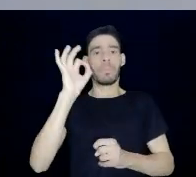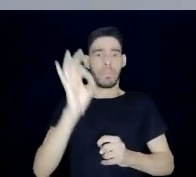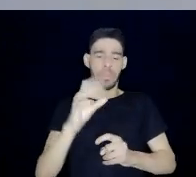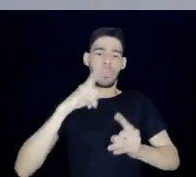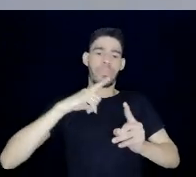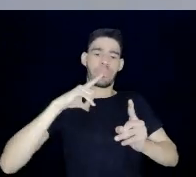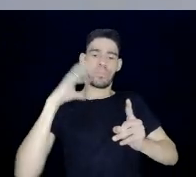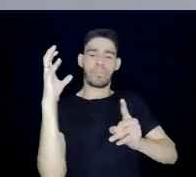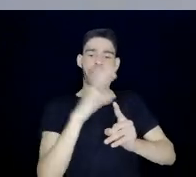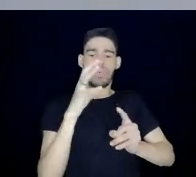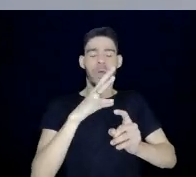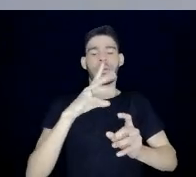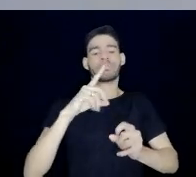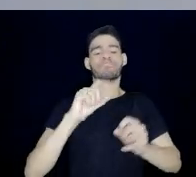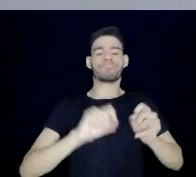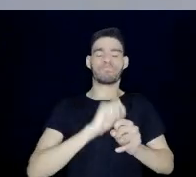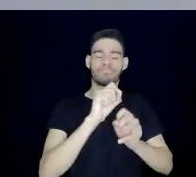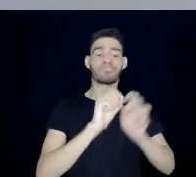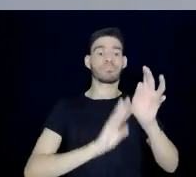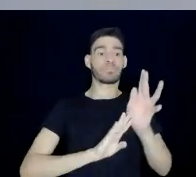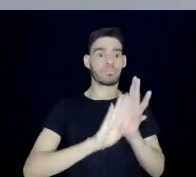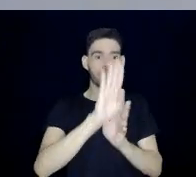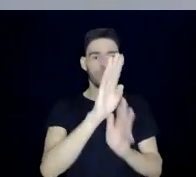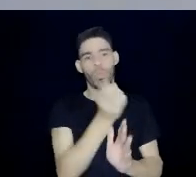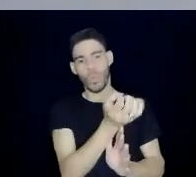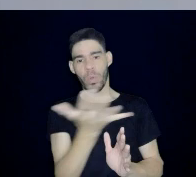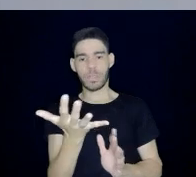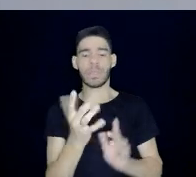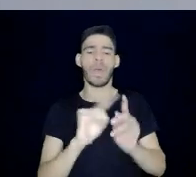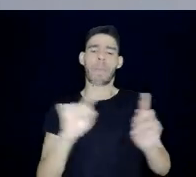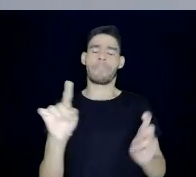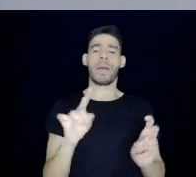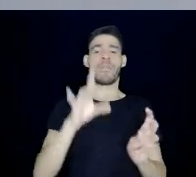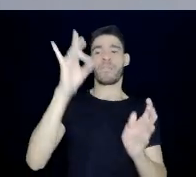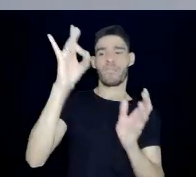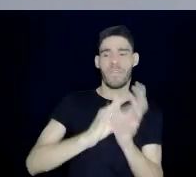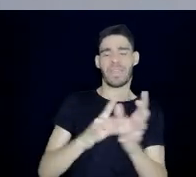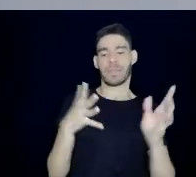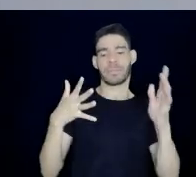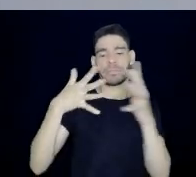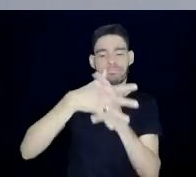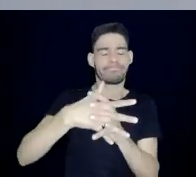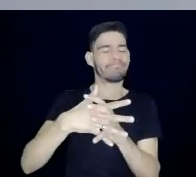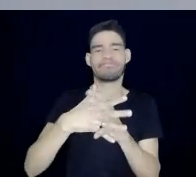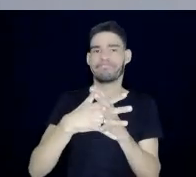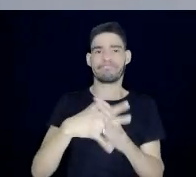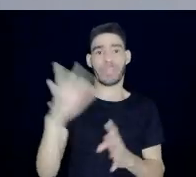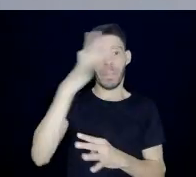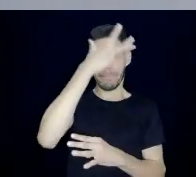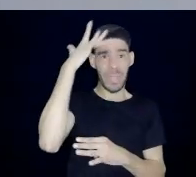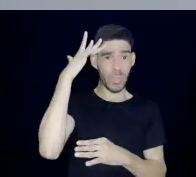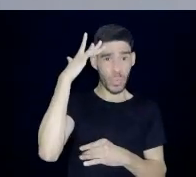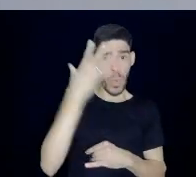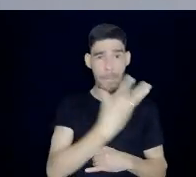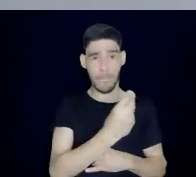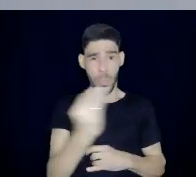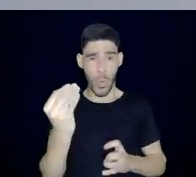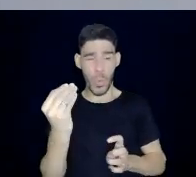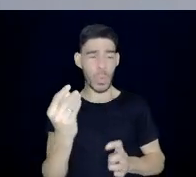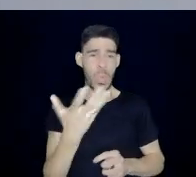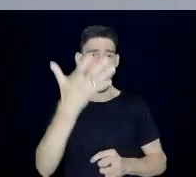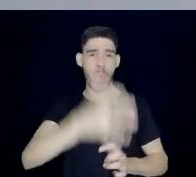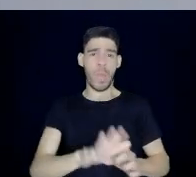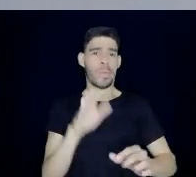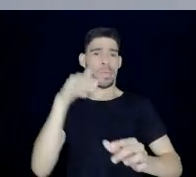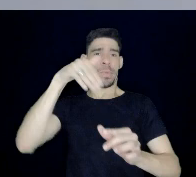certamente influenciaram esse incremento do número. Mas uma coisa é fato, inequivocamente, muitas pessoas deixaram